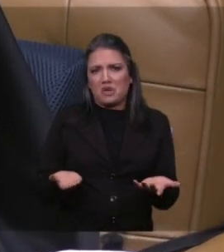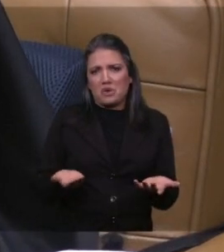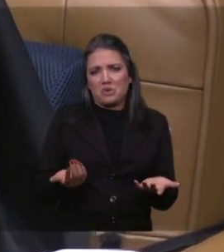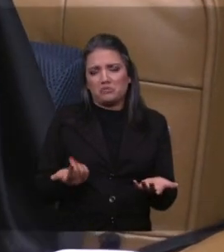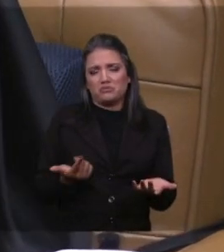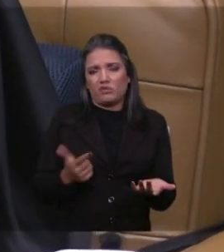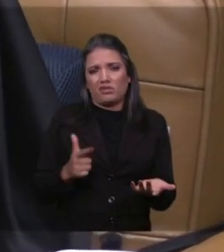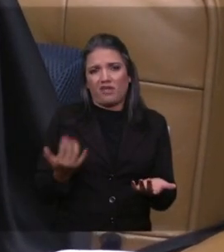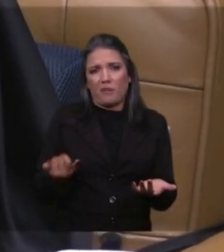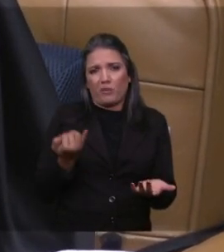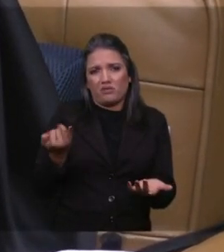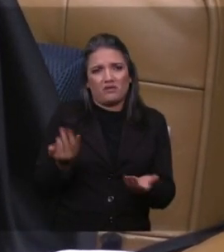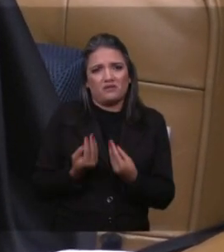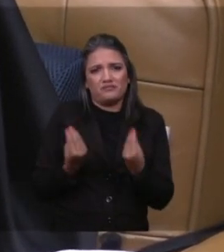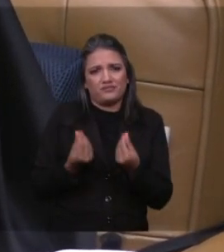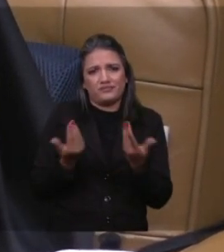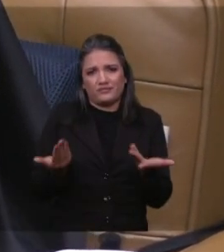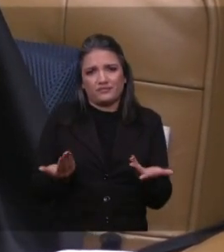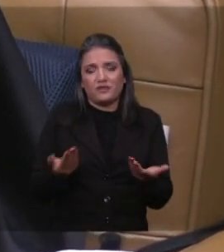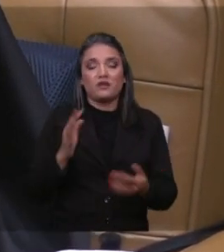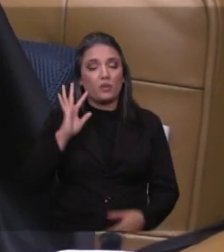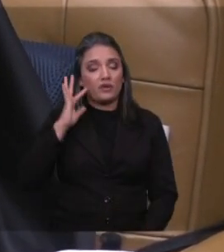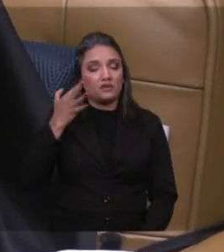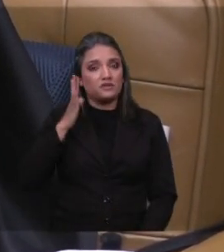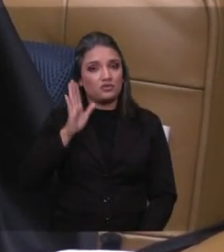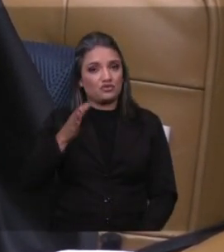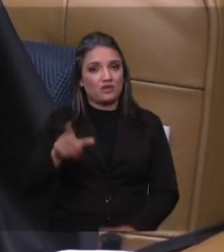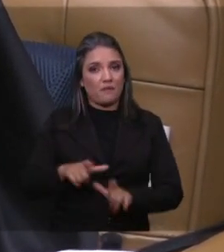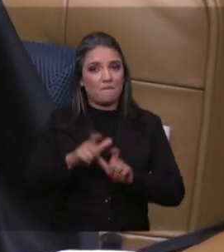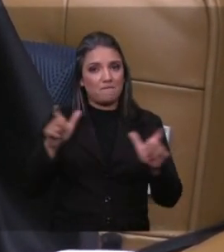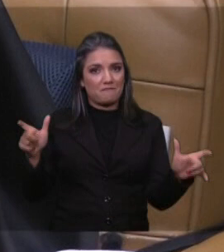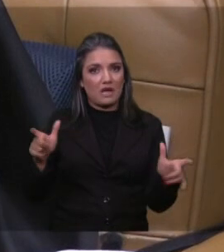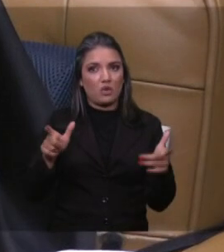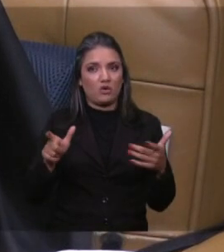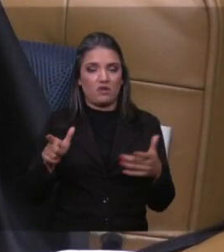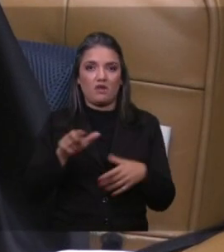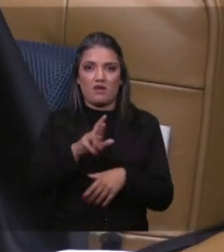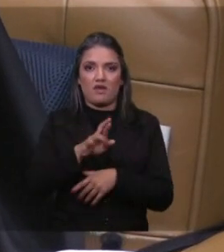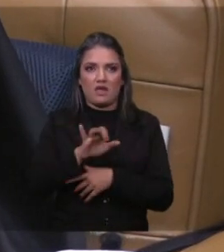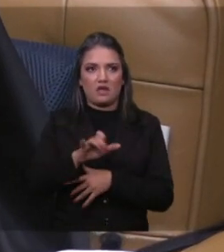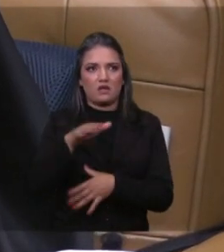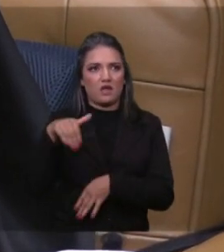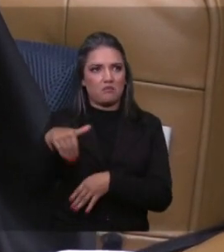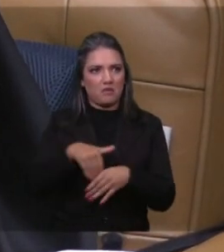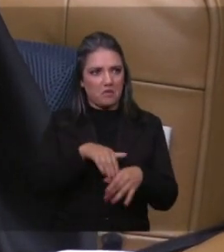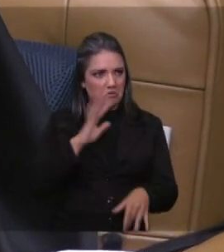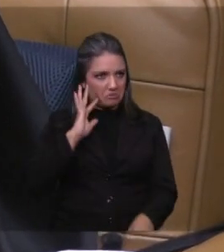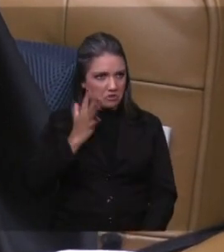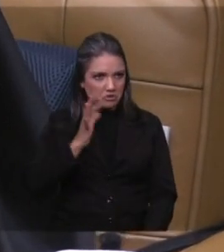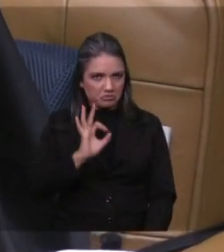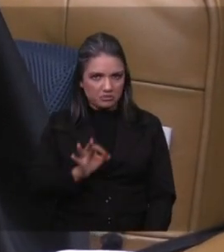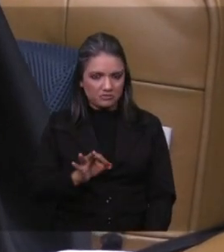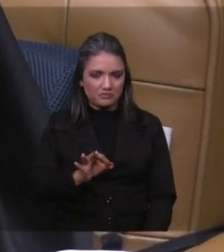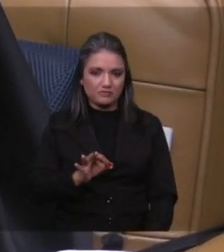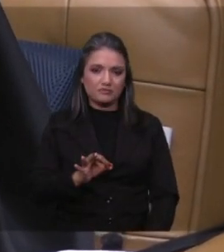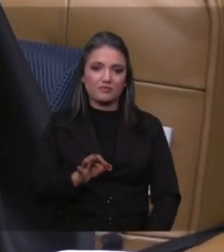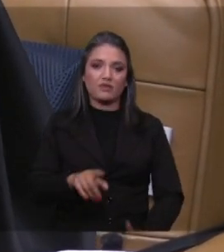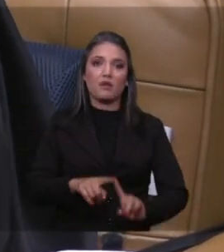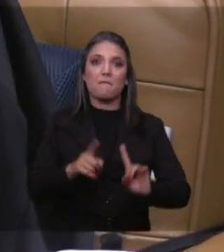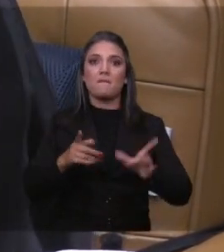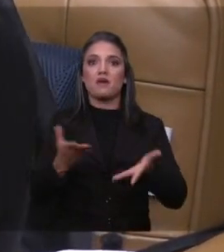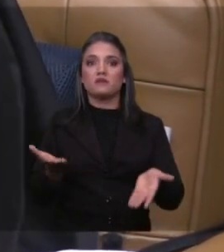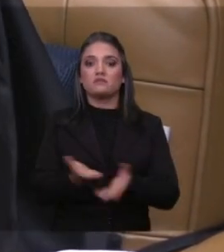irrelevante. Creio que a decisão foi tomada por maioria no recurso extraordinário e, em embargos